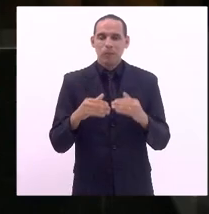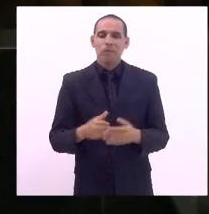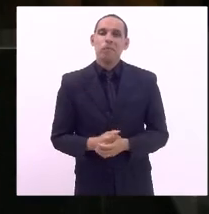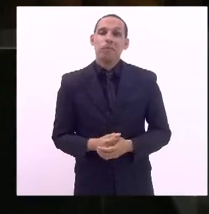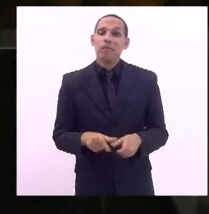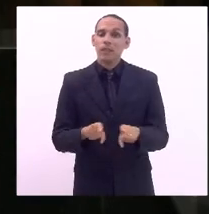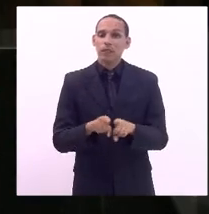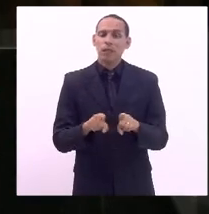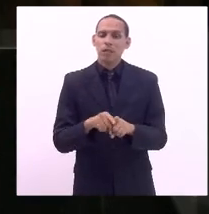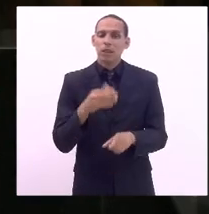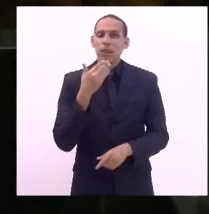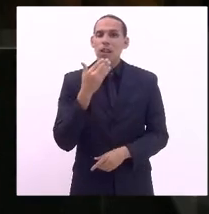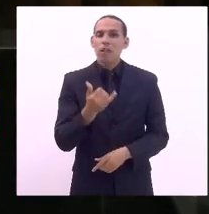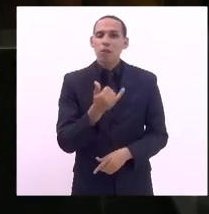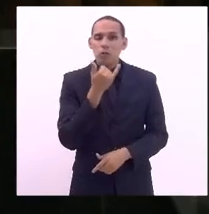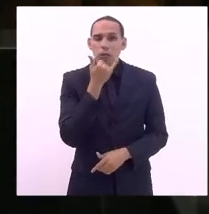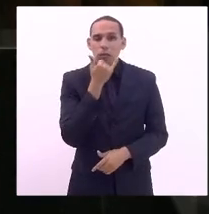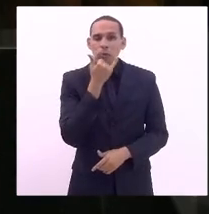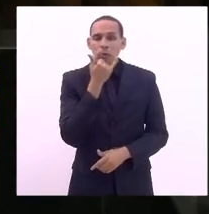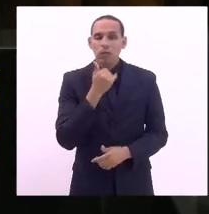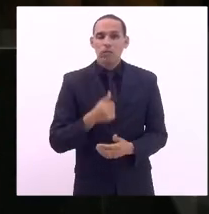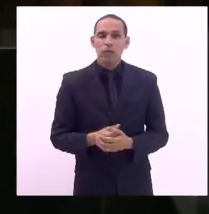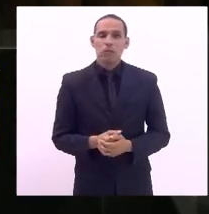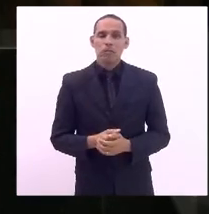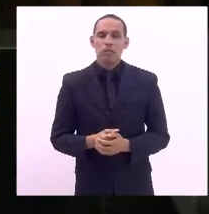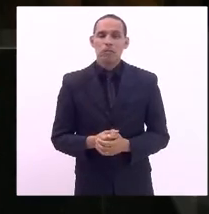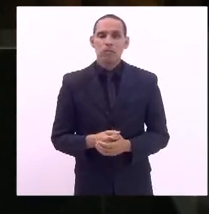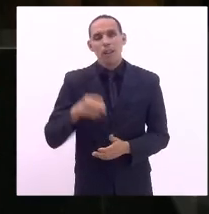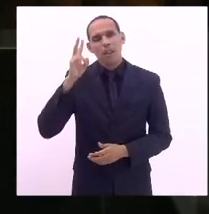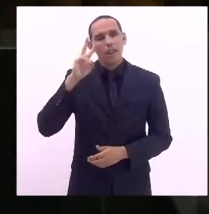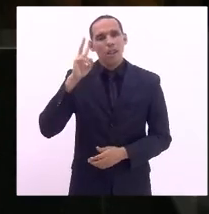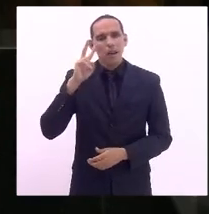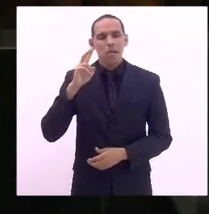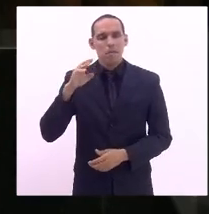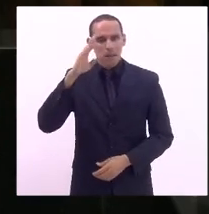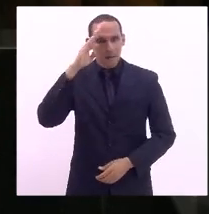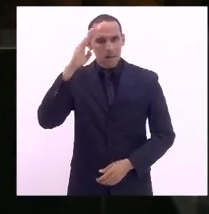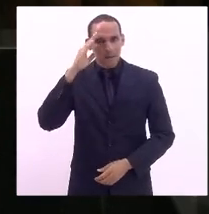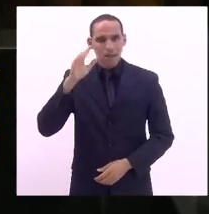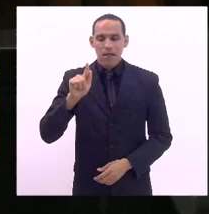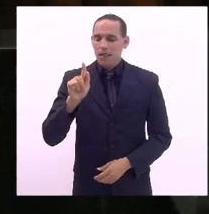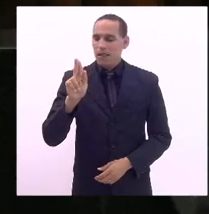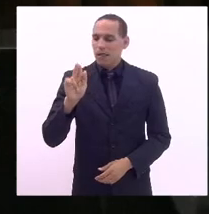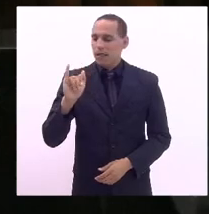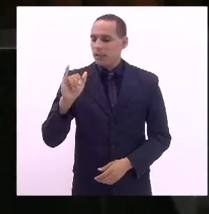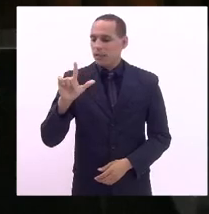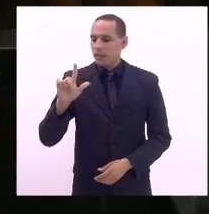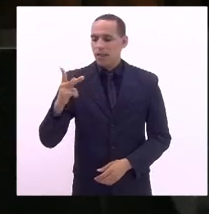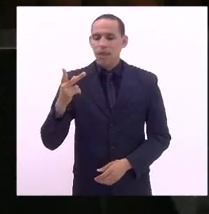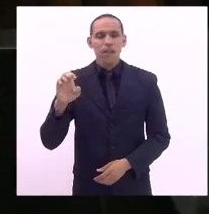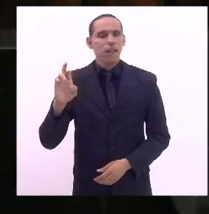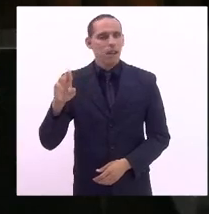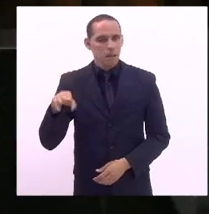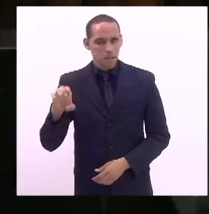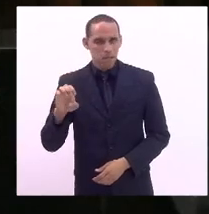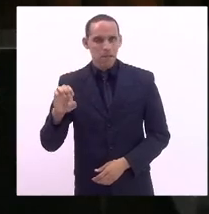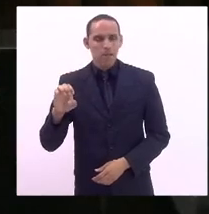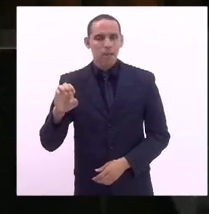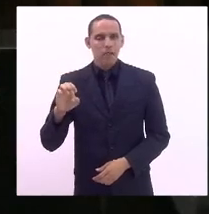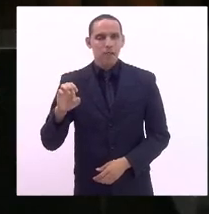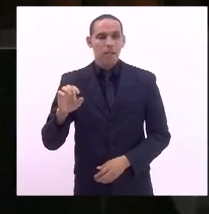Queria também pedir desculpas à memória do tenente Guilherme Paraense, à sua família,